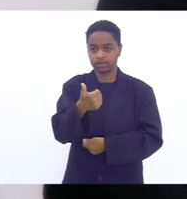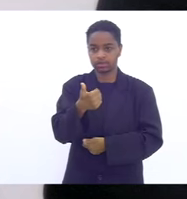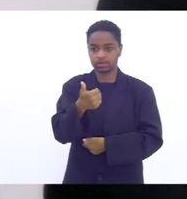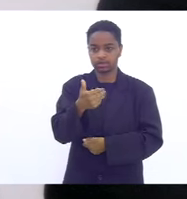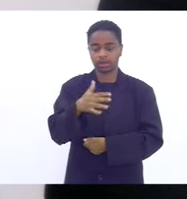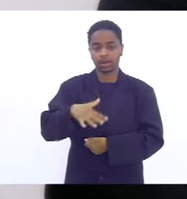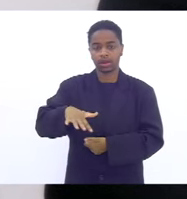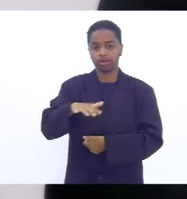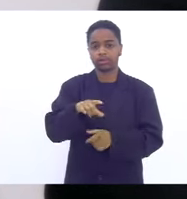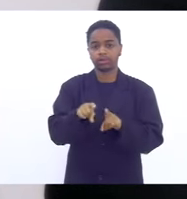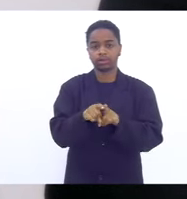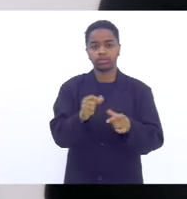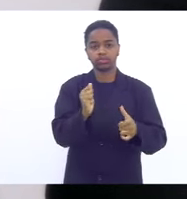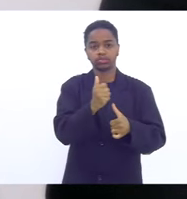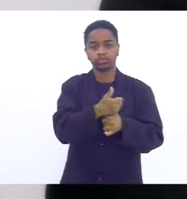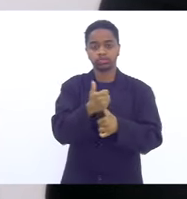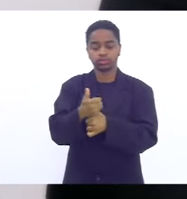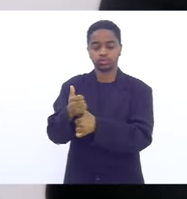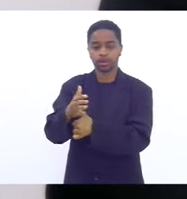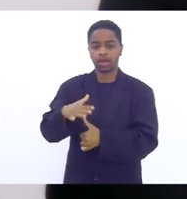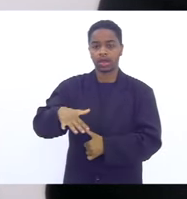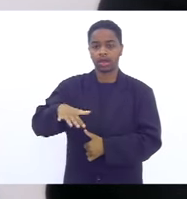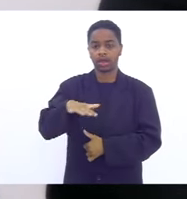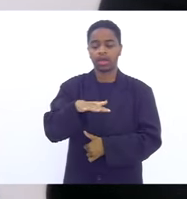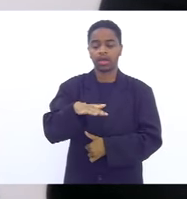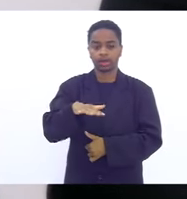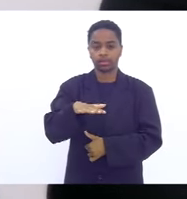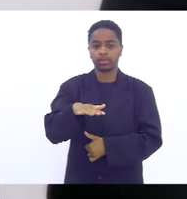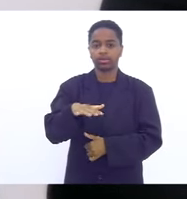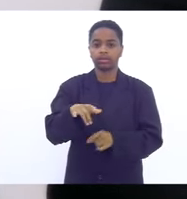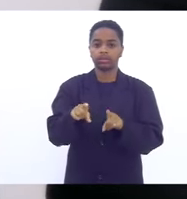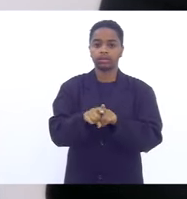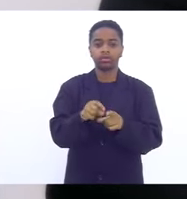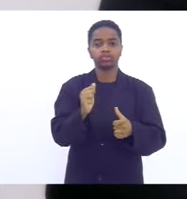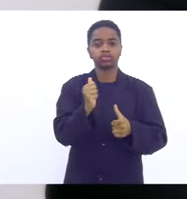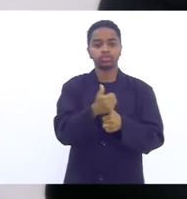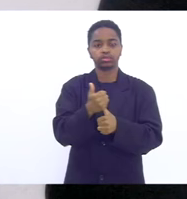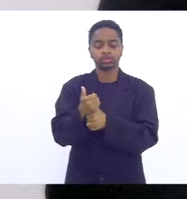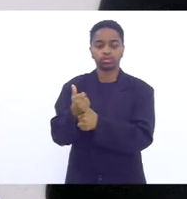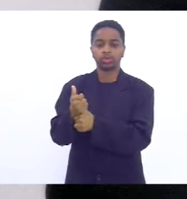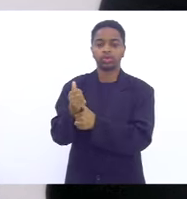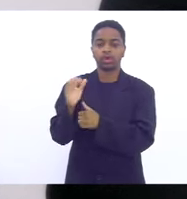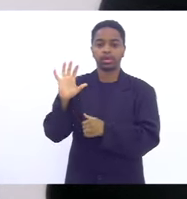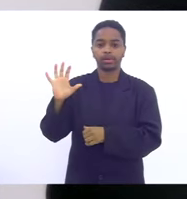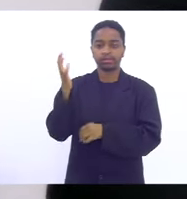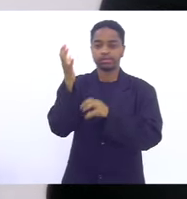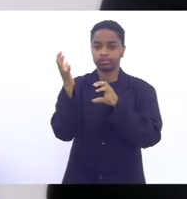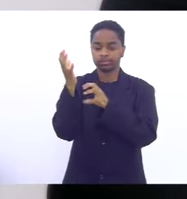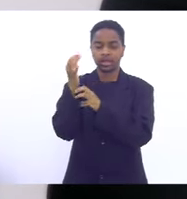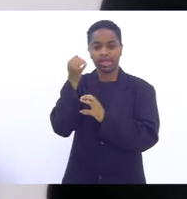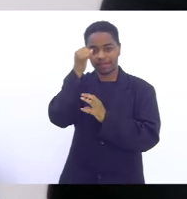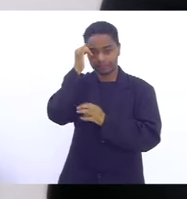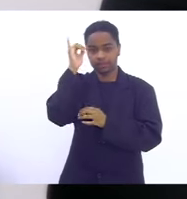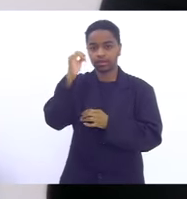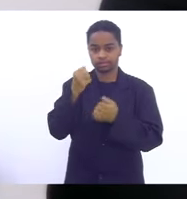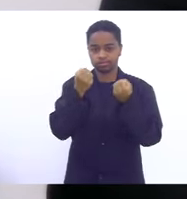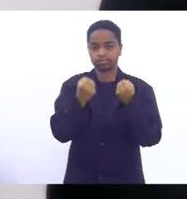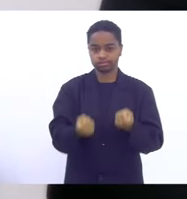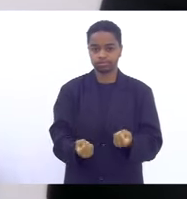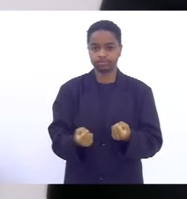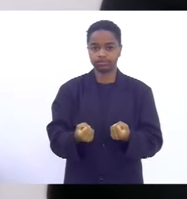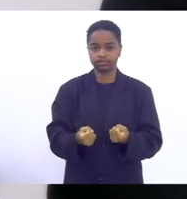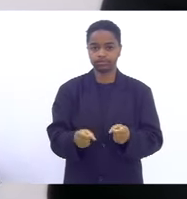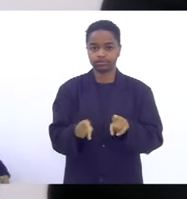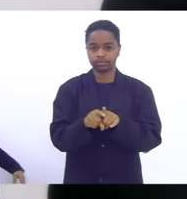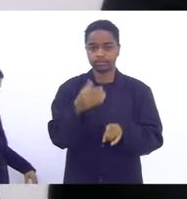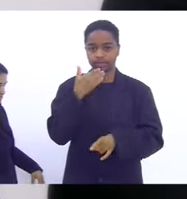de substituição de redes nuas por isoladas, substituição de transformadores e linhas em sobrecarga, melhora da capacidade